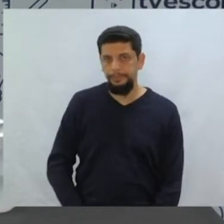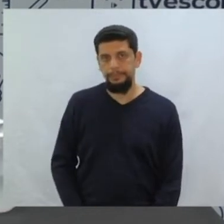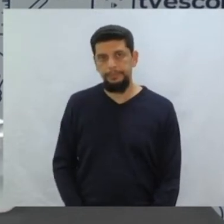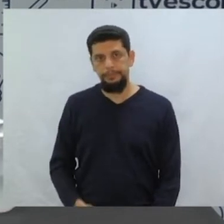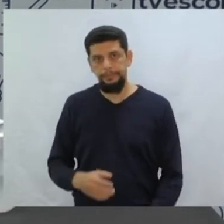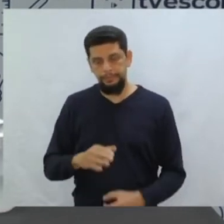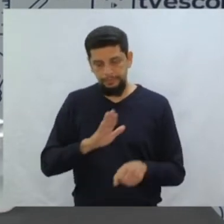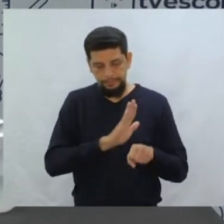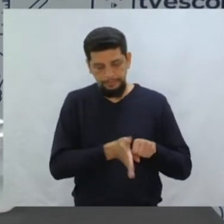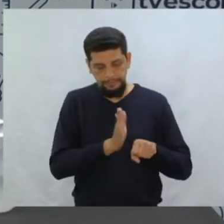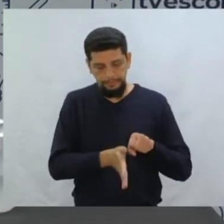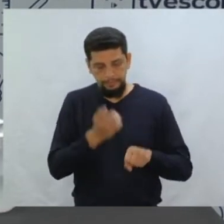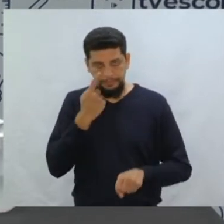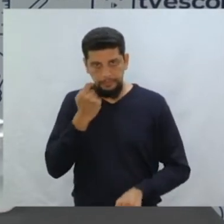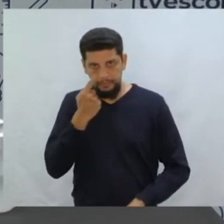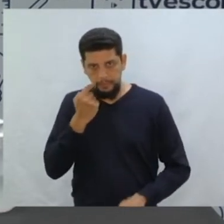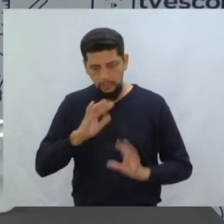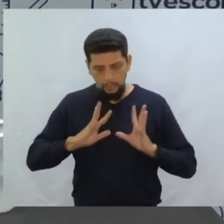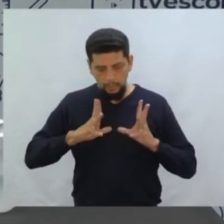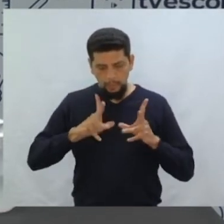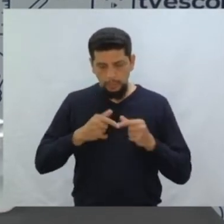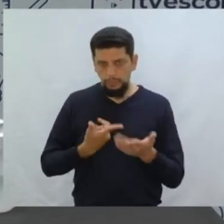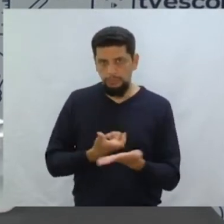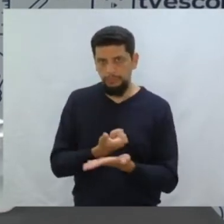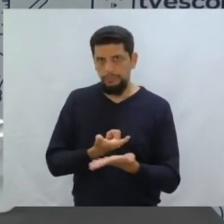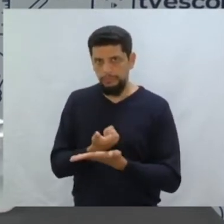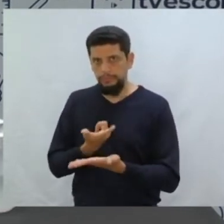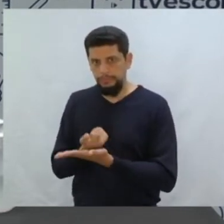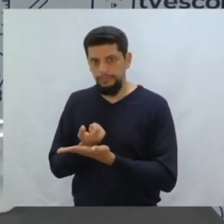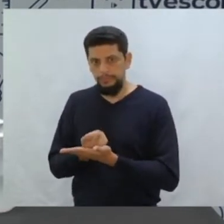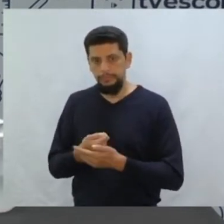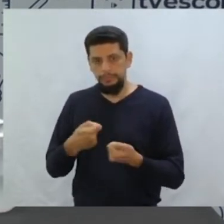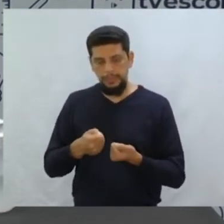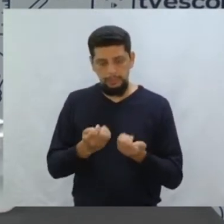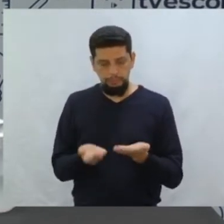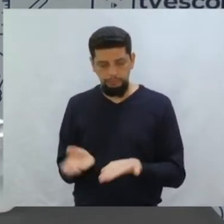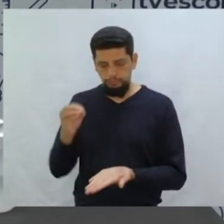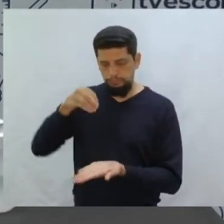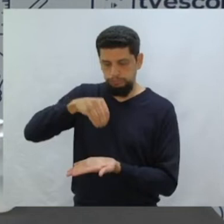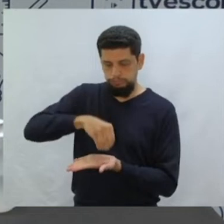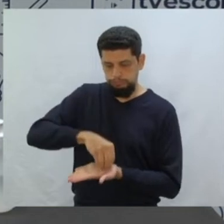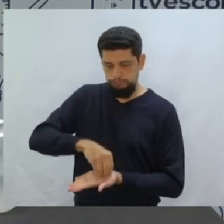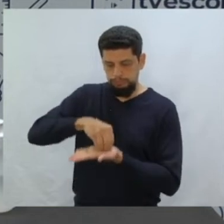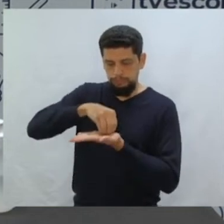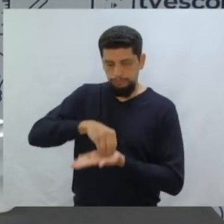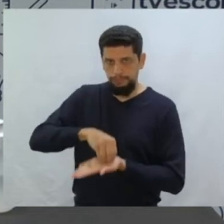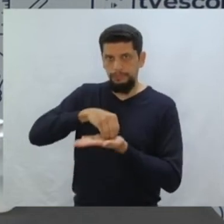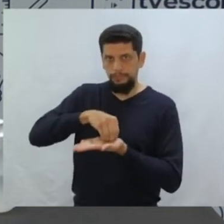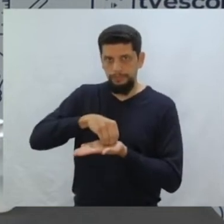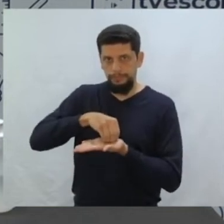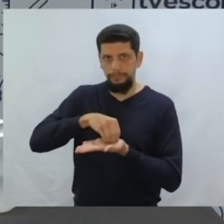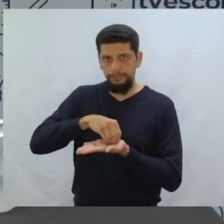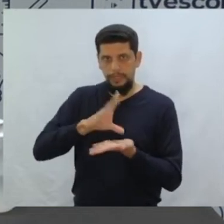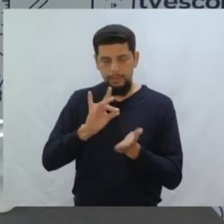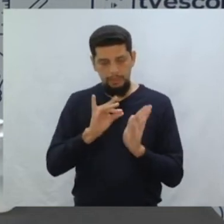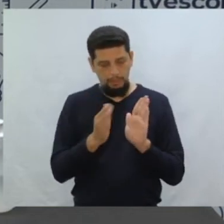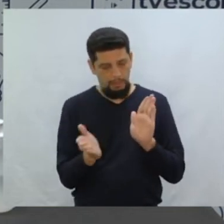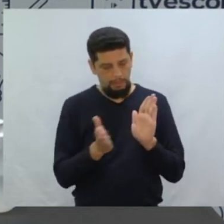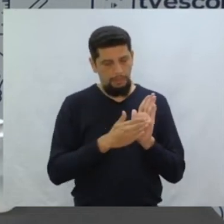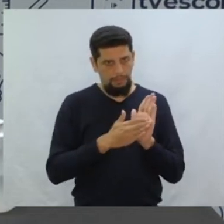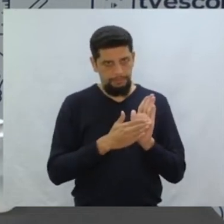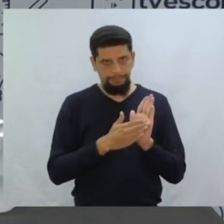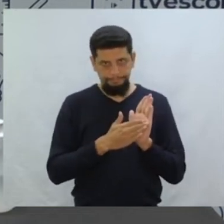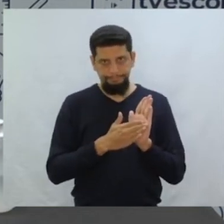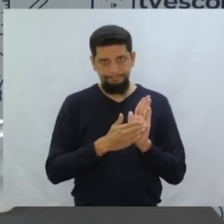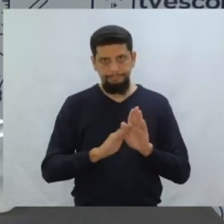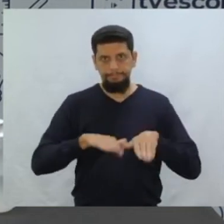maçã, né, cebola, tudo que nós vamos comprar, a gente tem que pesar e daí também vem na